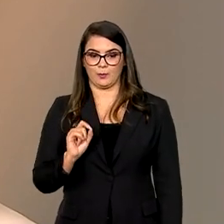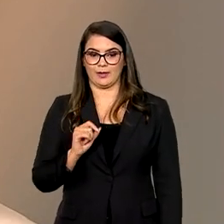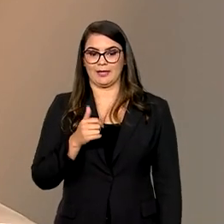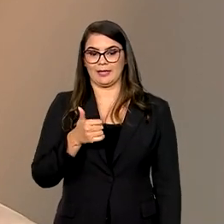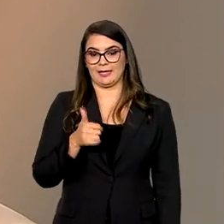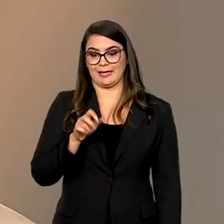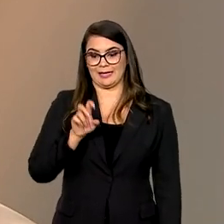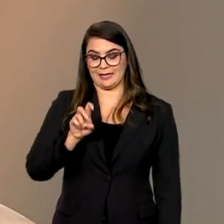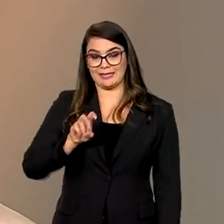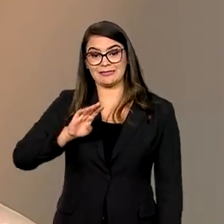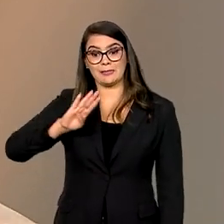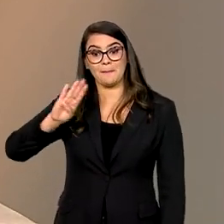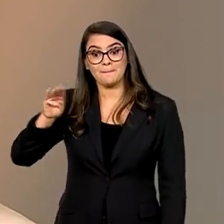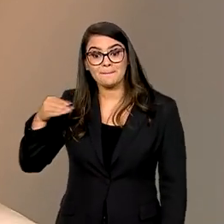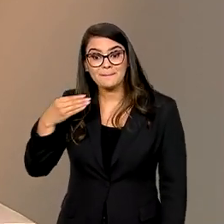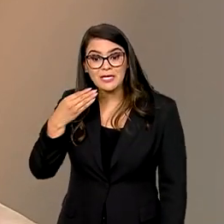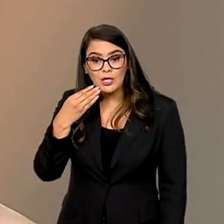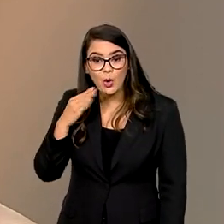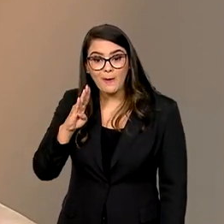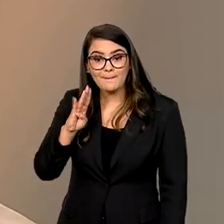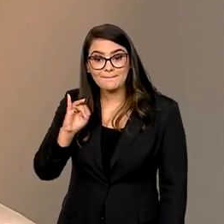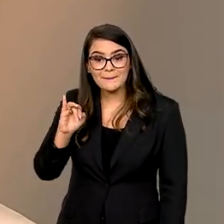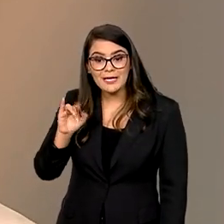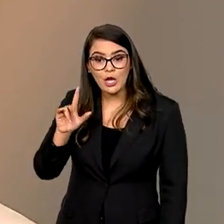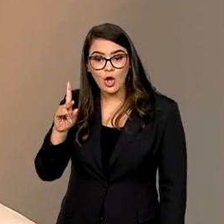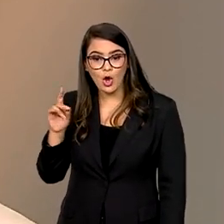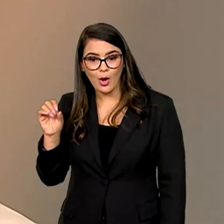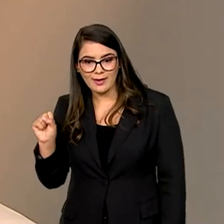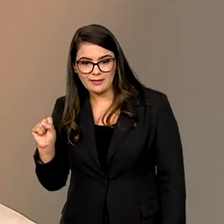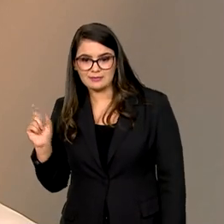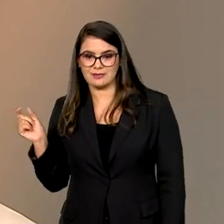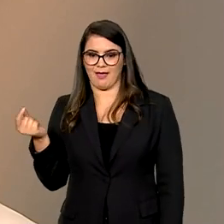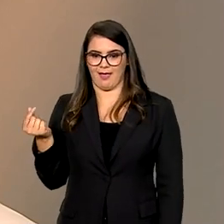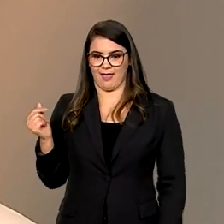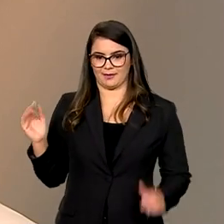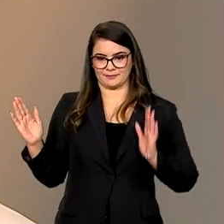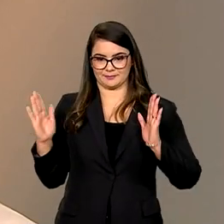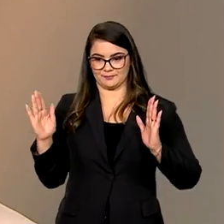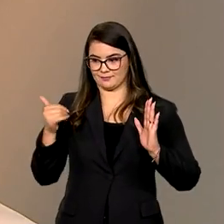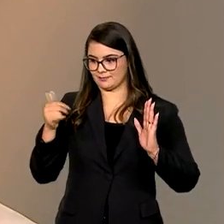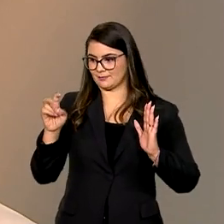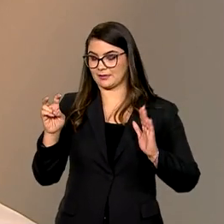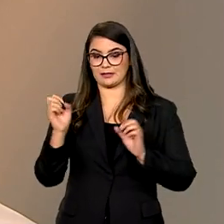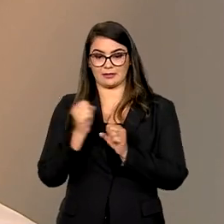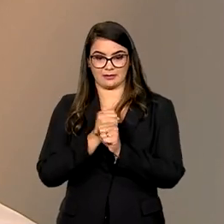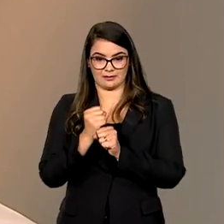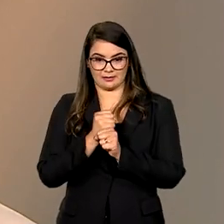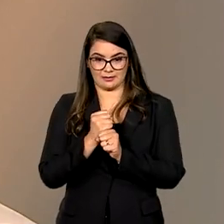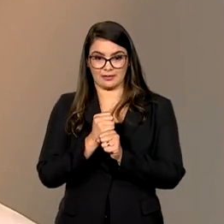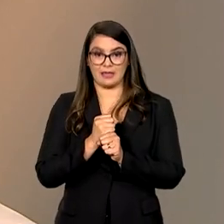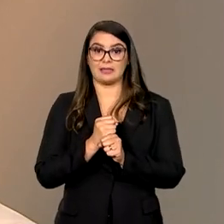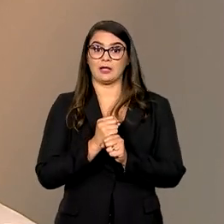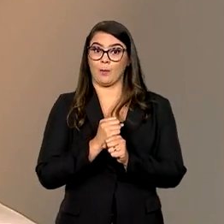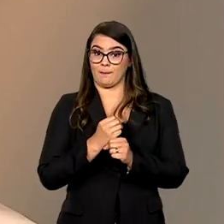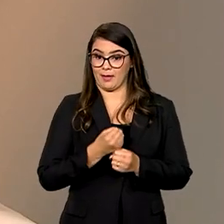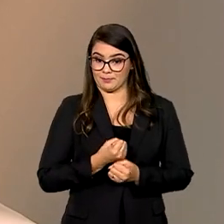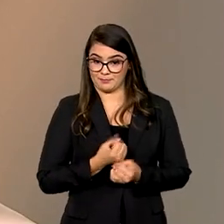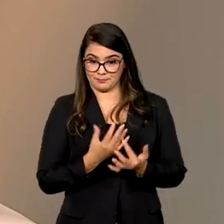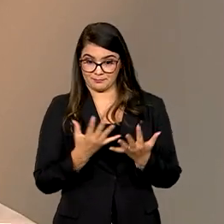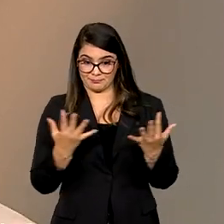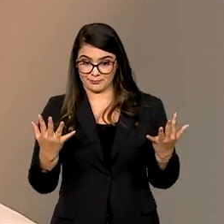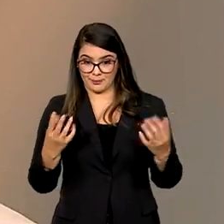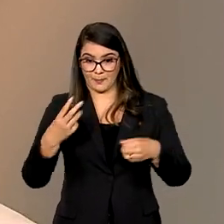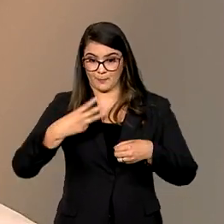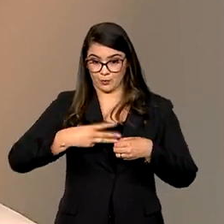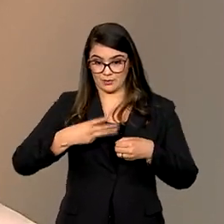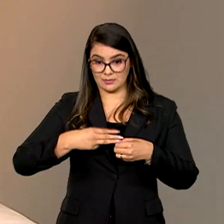15 bilhões de reais em 5 anos. A transferência dos recursos para municípios, e todos os